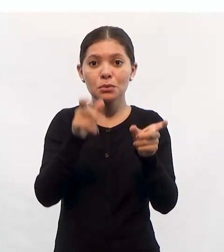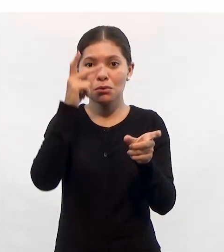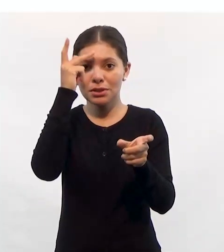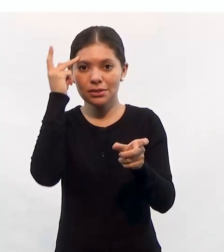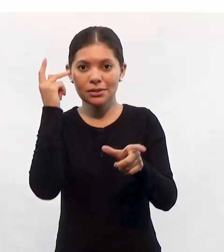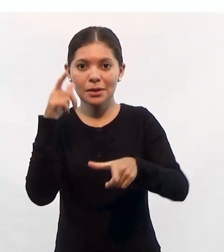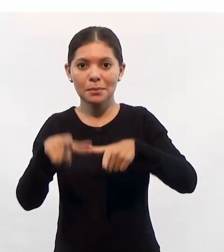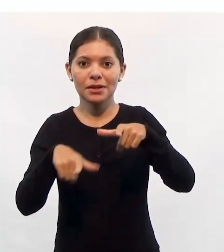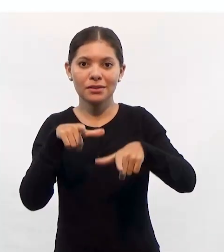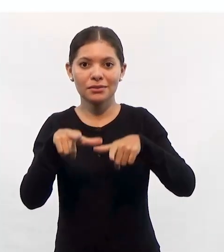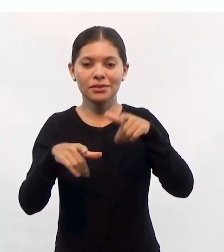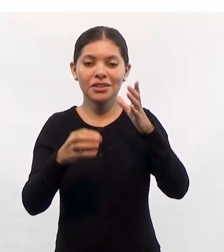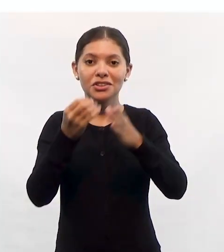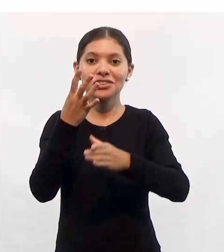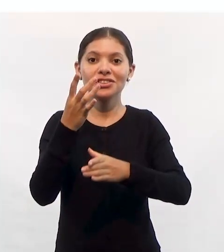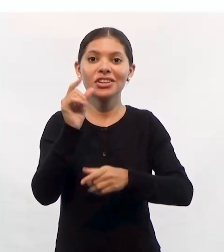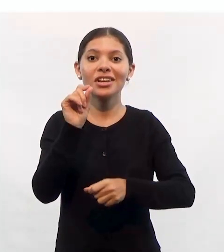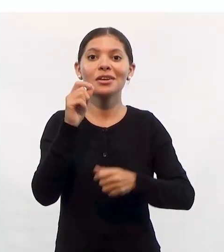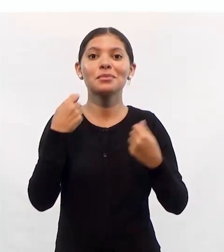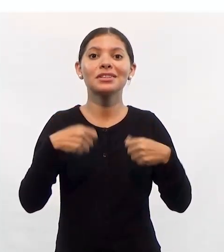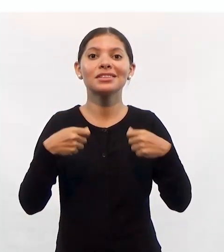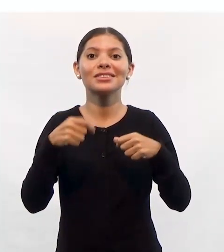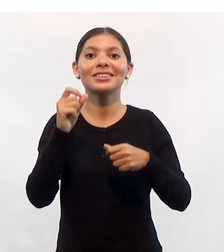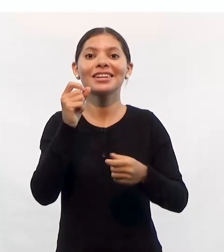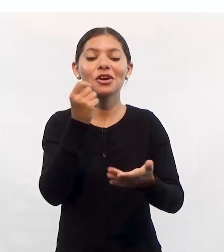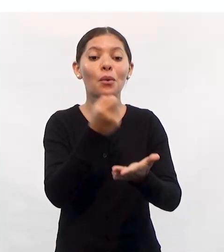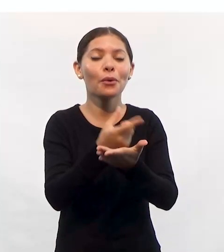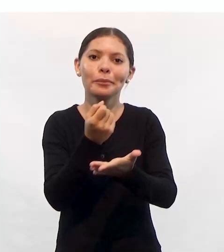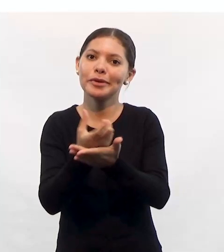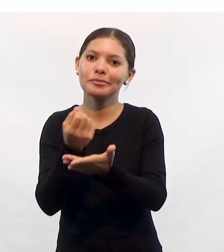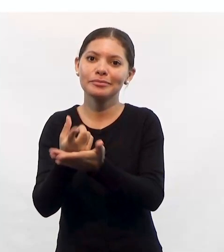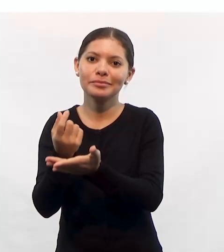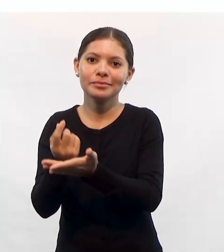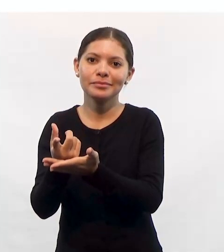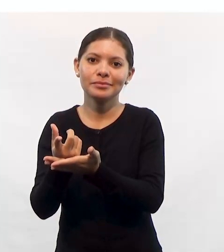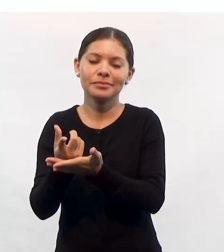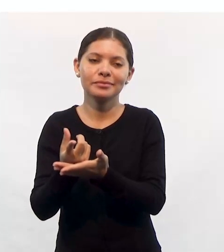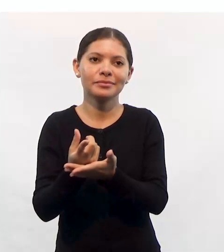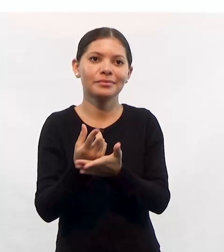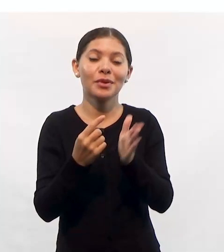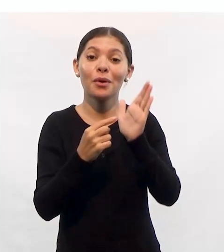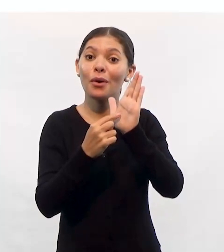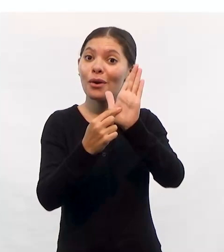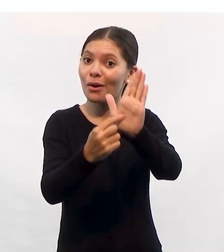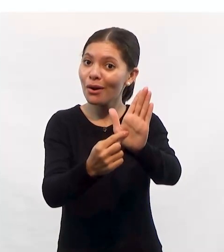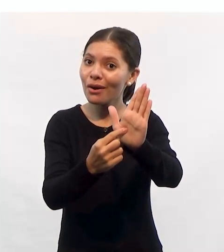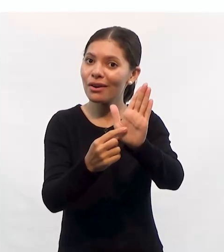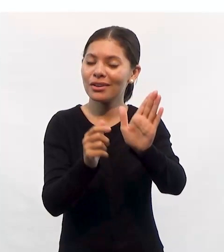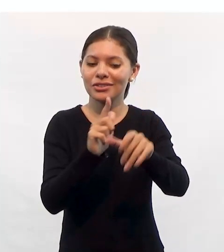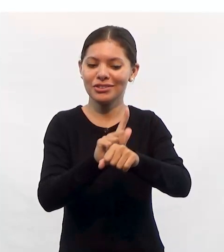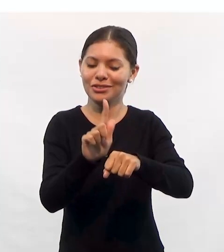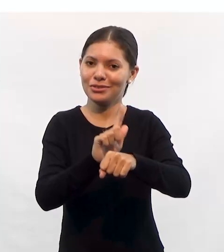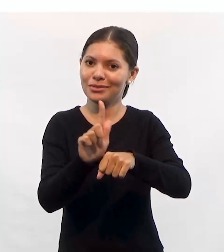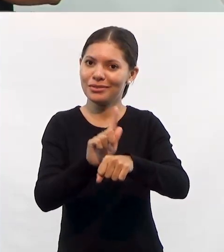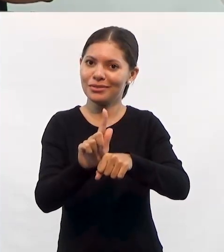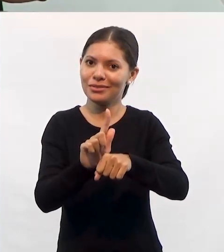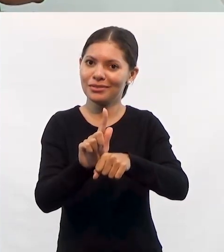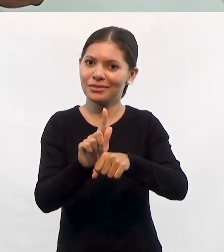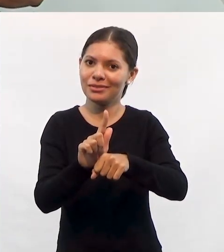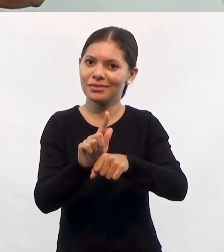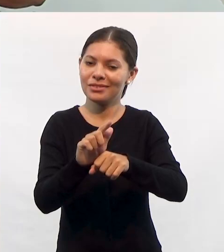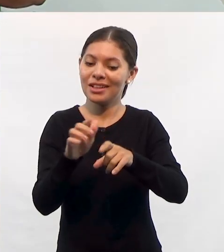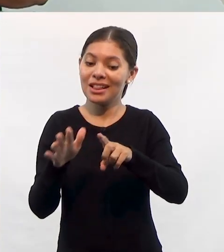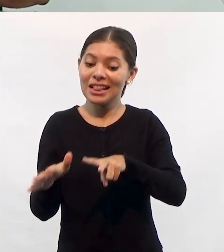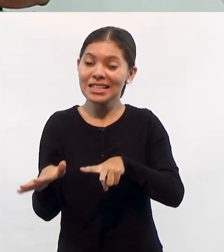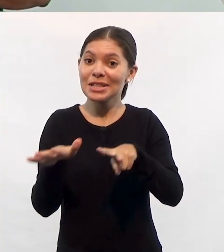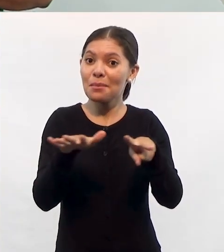obra E aí ele gera necessidade de compra ele mostra lá para gestor olha